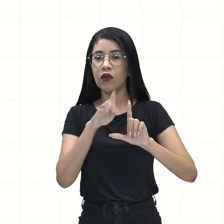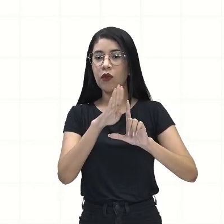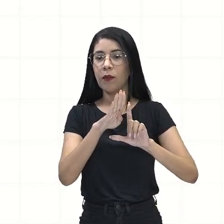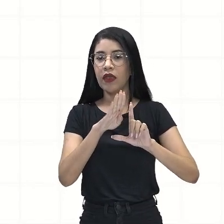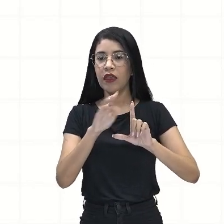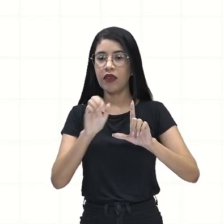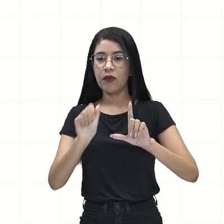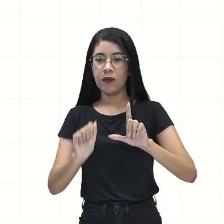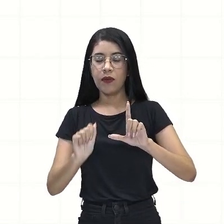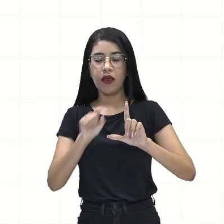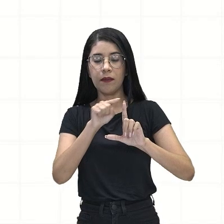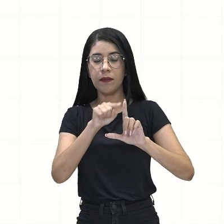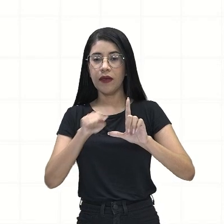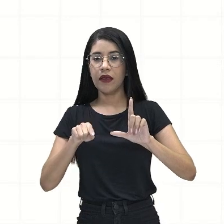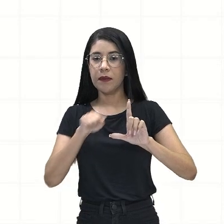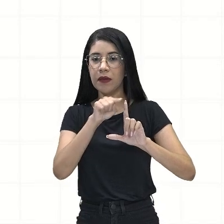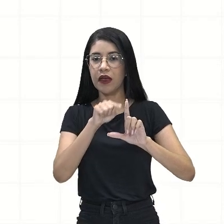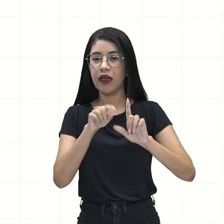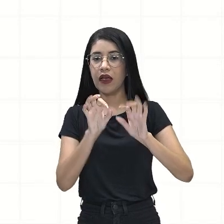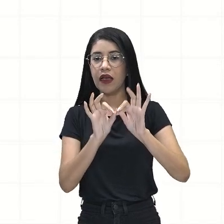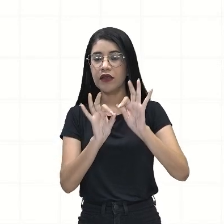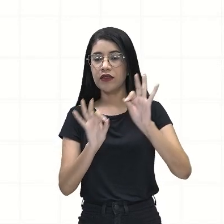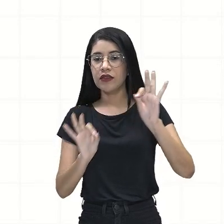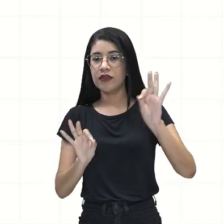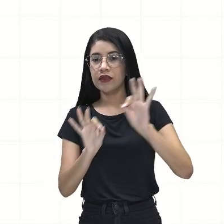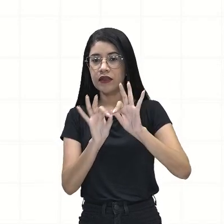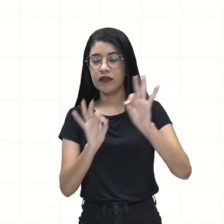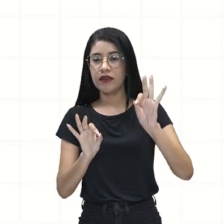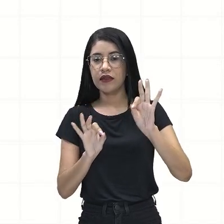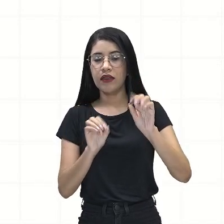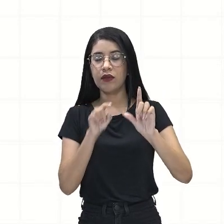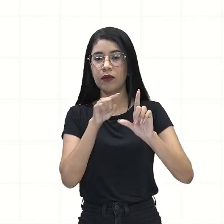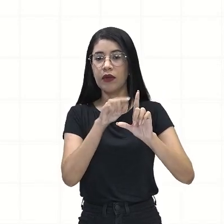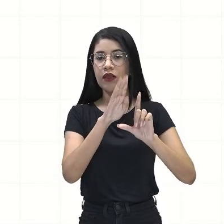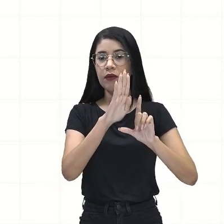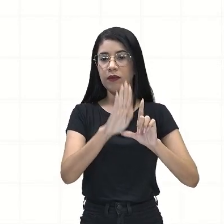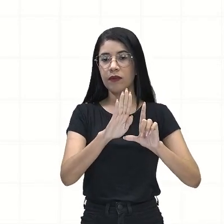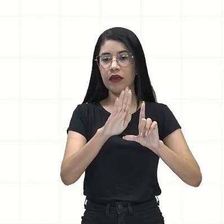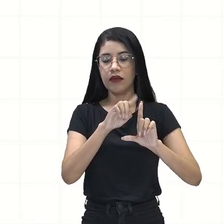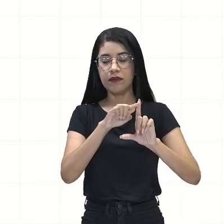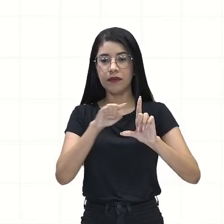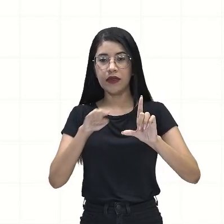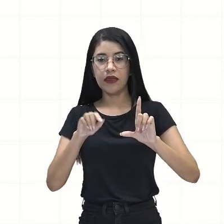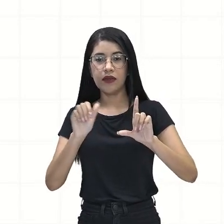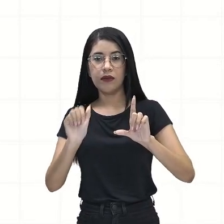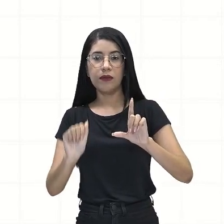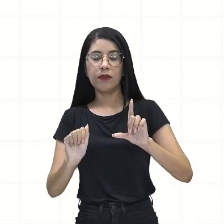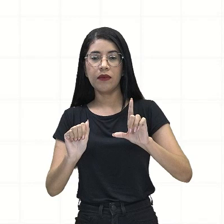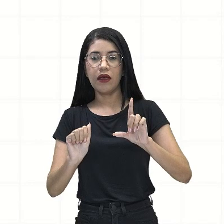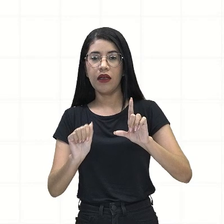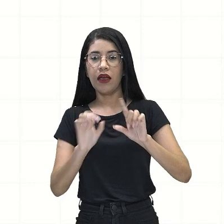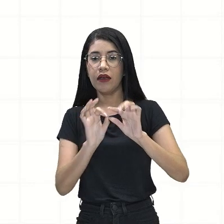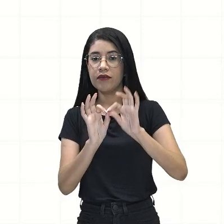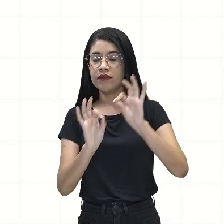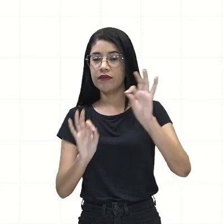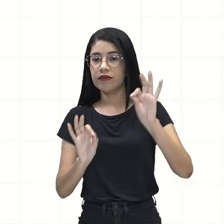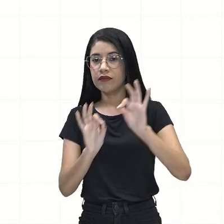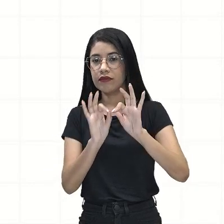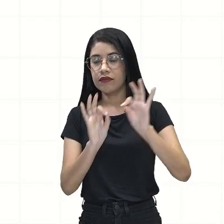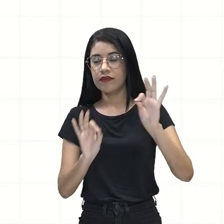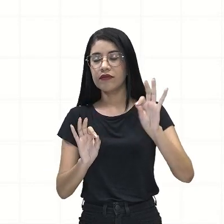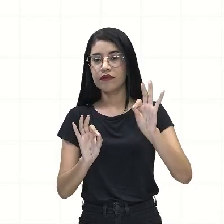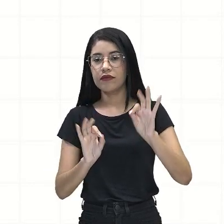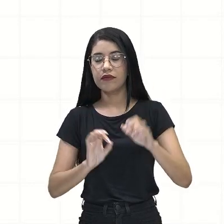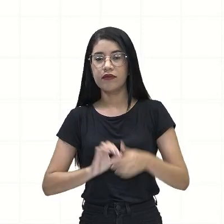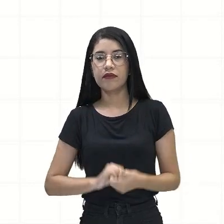Então, qual vai ser a distância entre esse ponto aqui, né? E esse ponto aqui, o ponto B e o